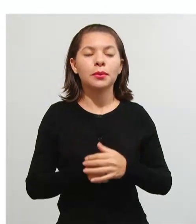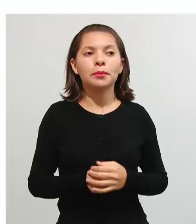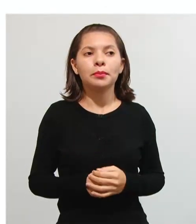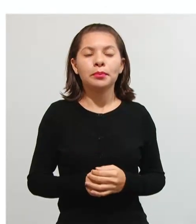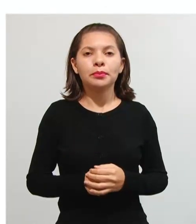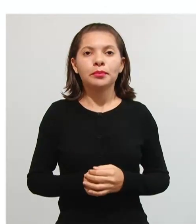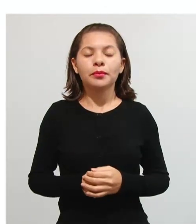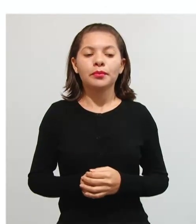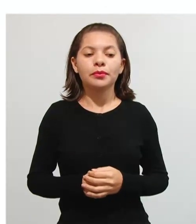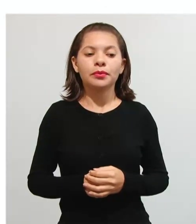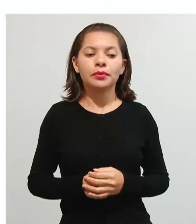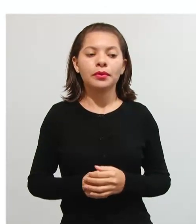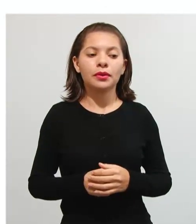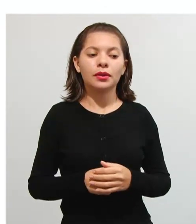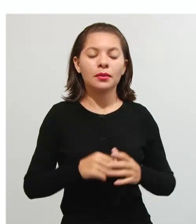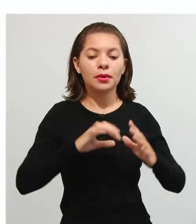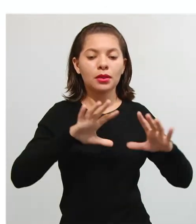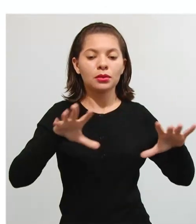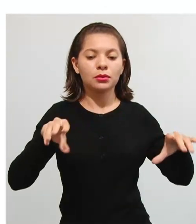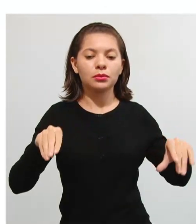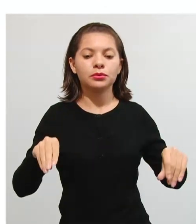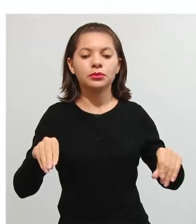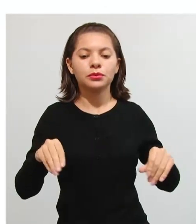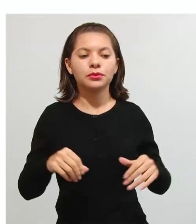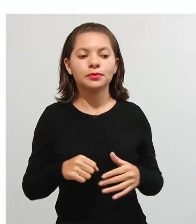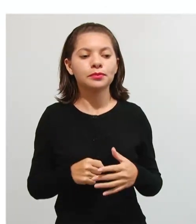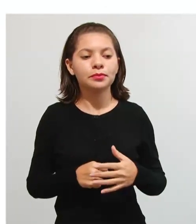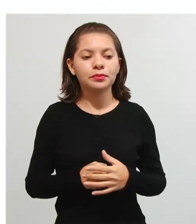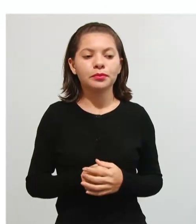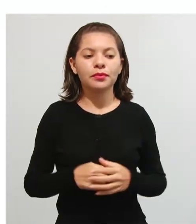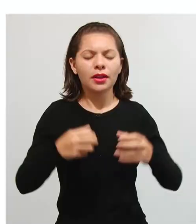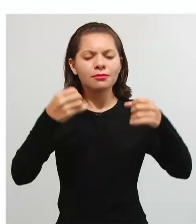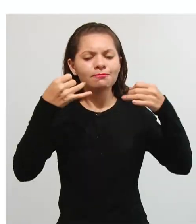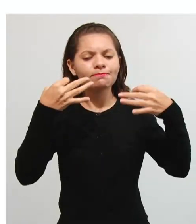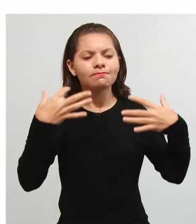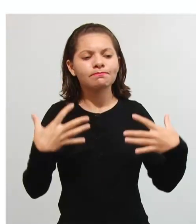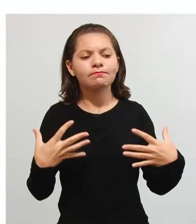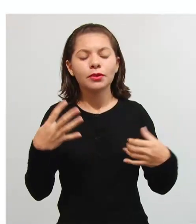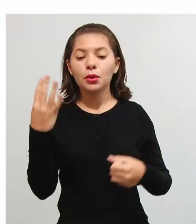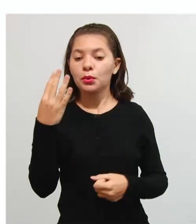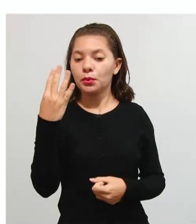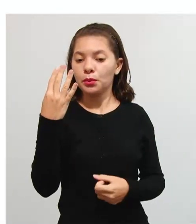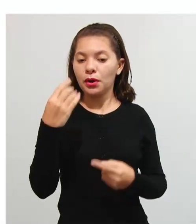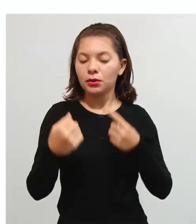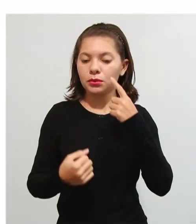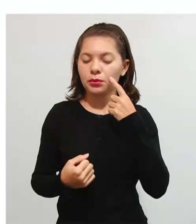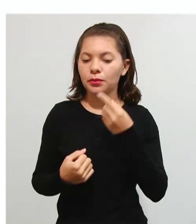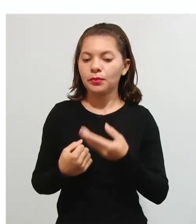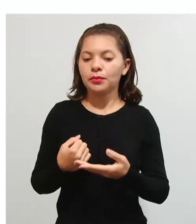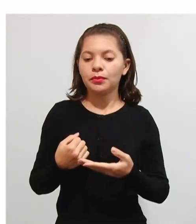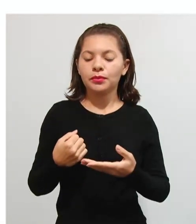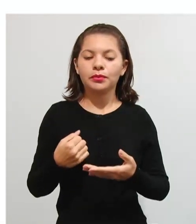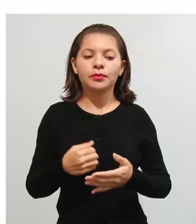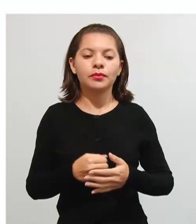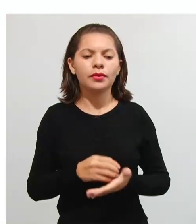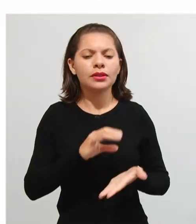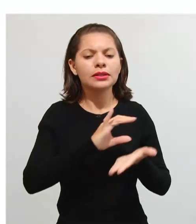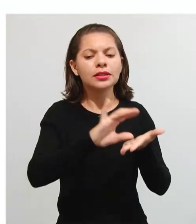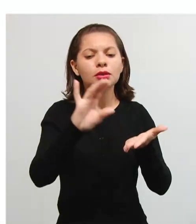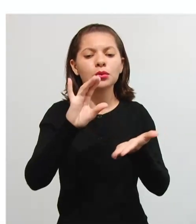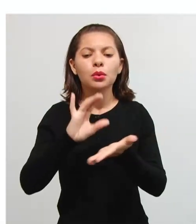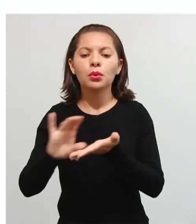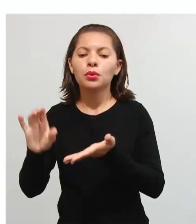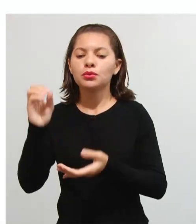dessas novas mudanças para todas as pessoas. Definir e transmitir a todos os